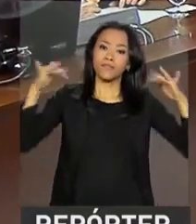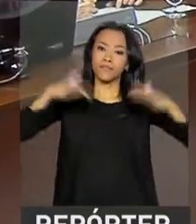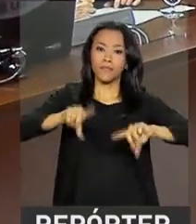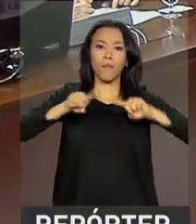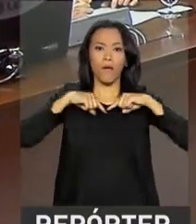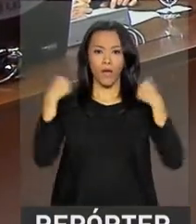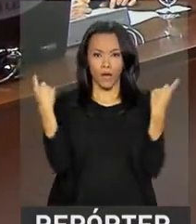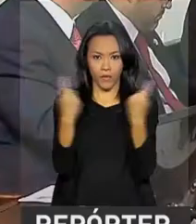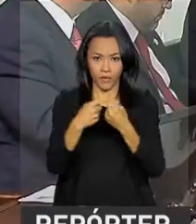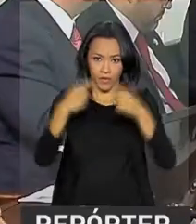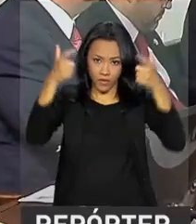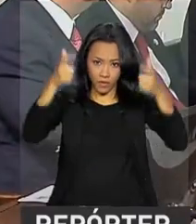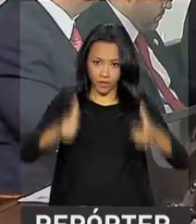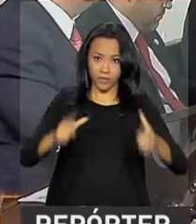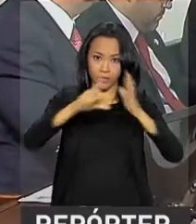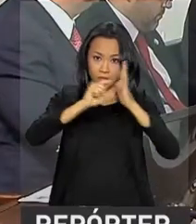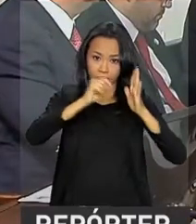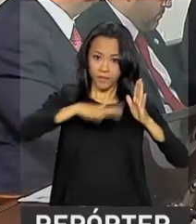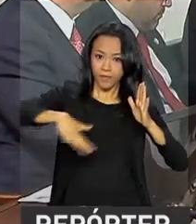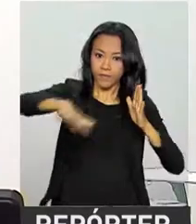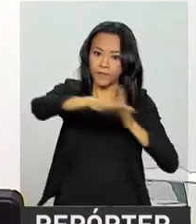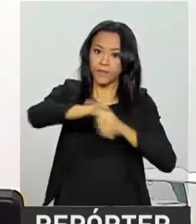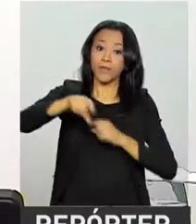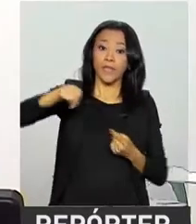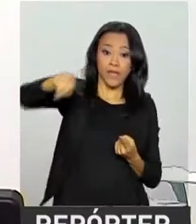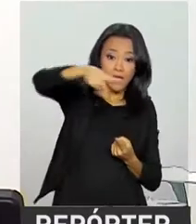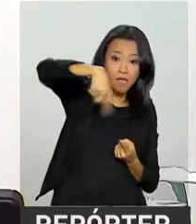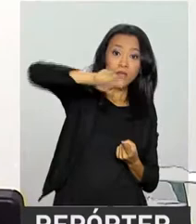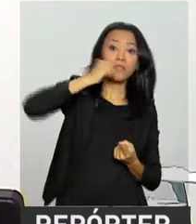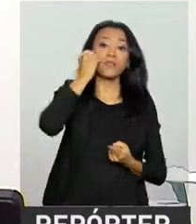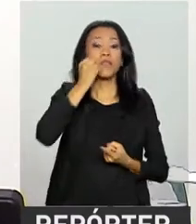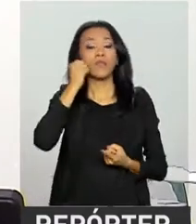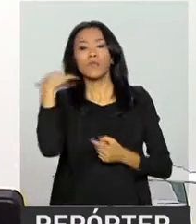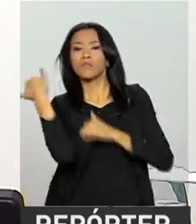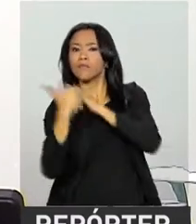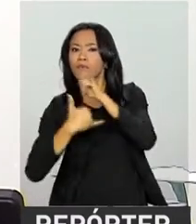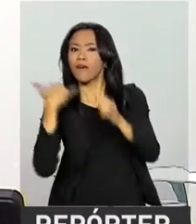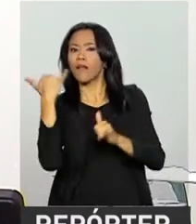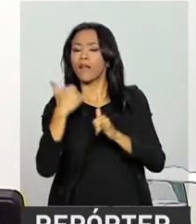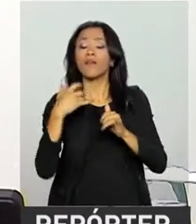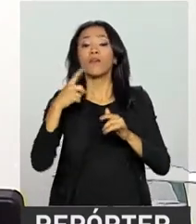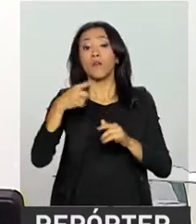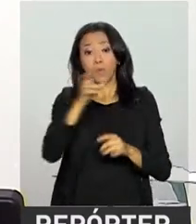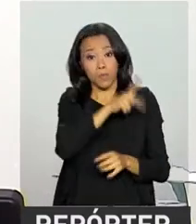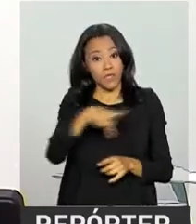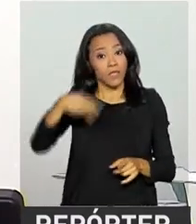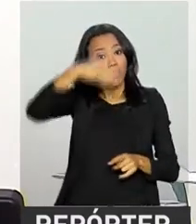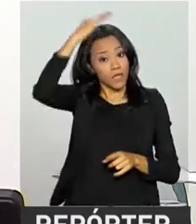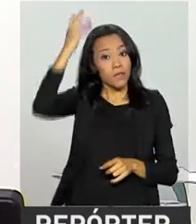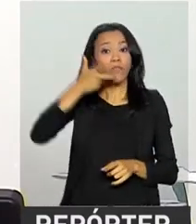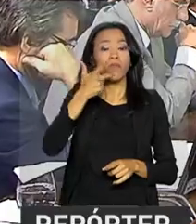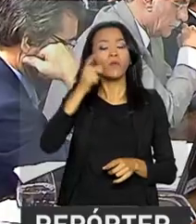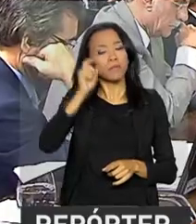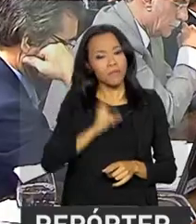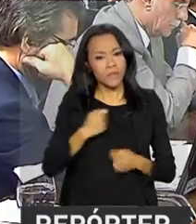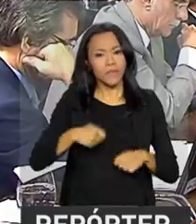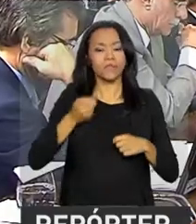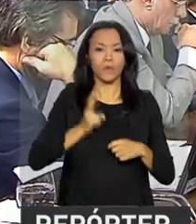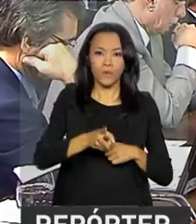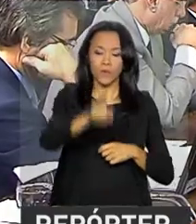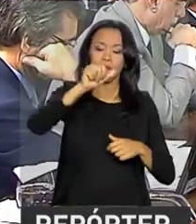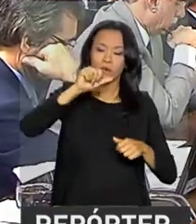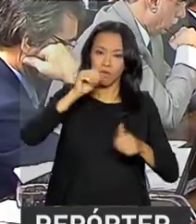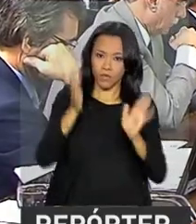no palácio do planalto para os senadores michel temer disse que é preciso continuar com a agenda de reformas importantes